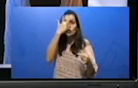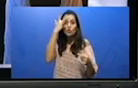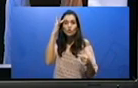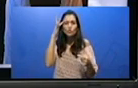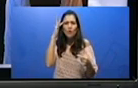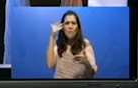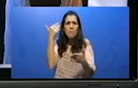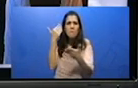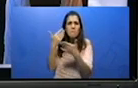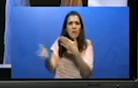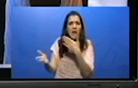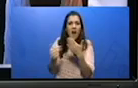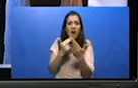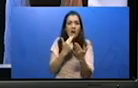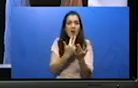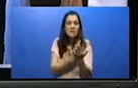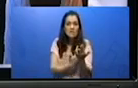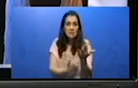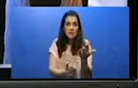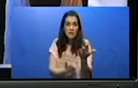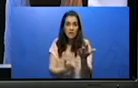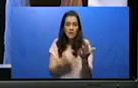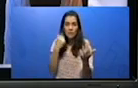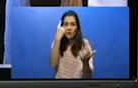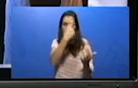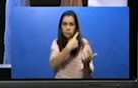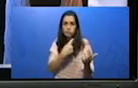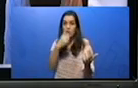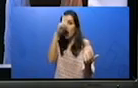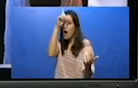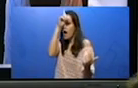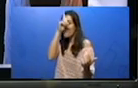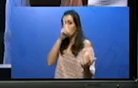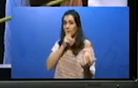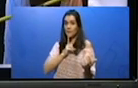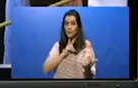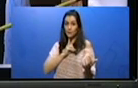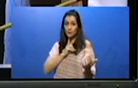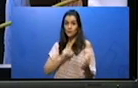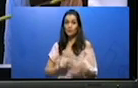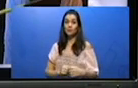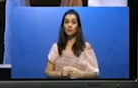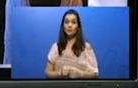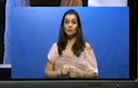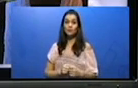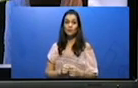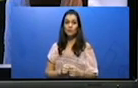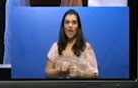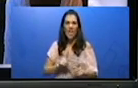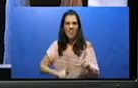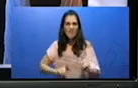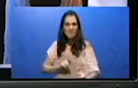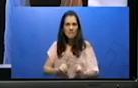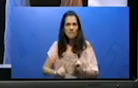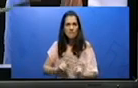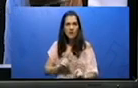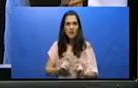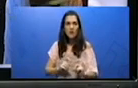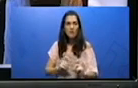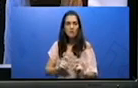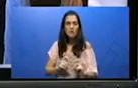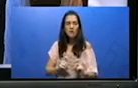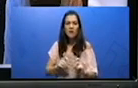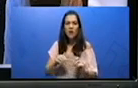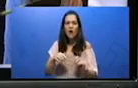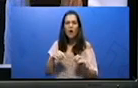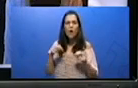e assume uma coloração amarelada. Esse verme é transmitido... esses são os dois vermes